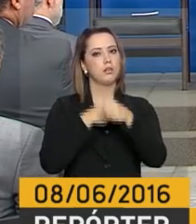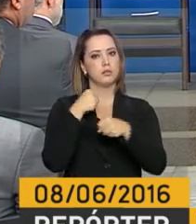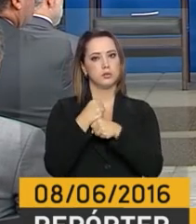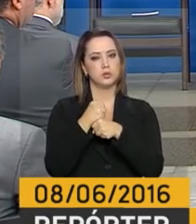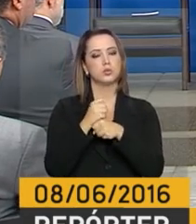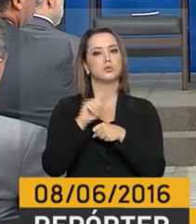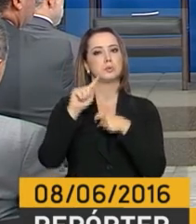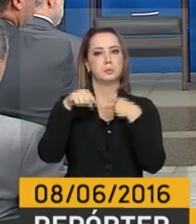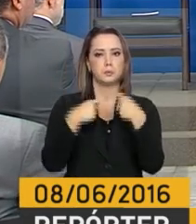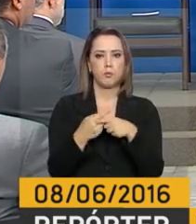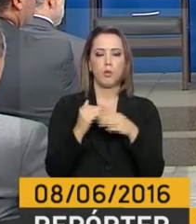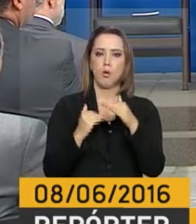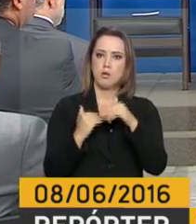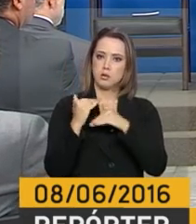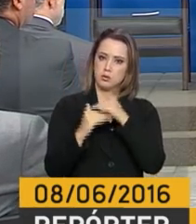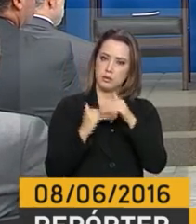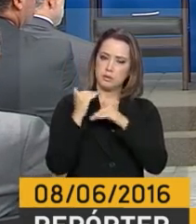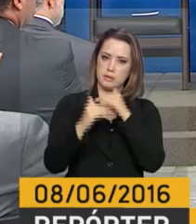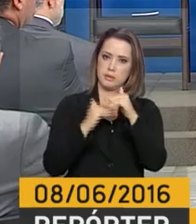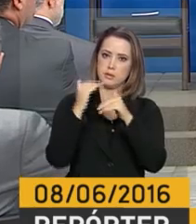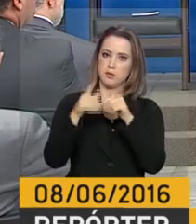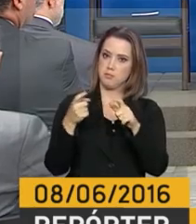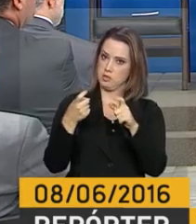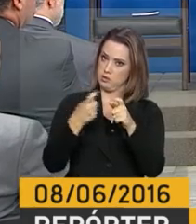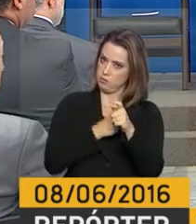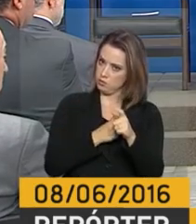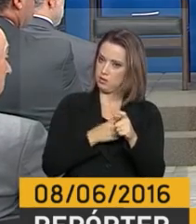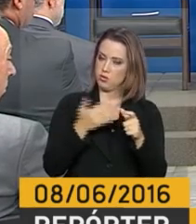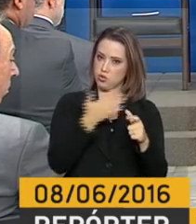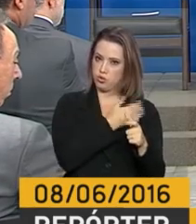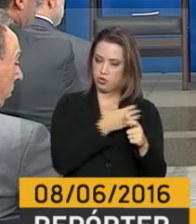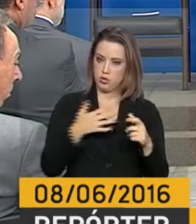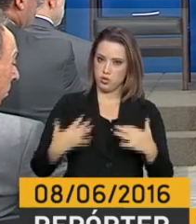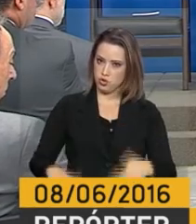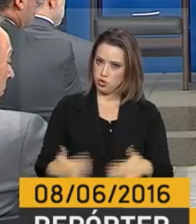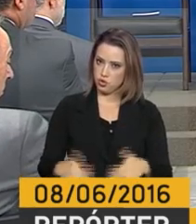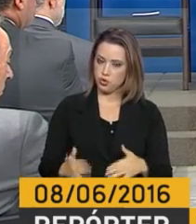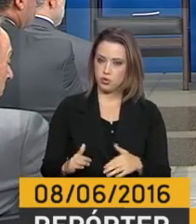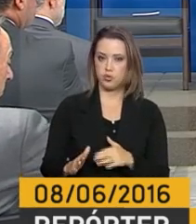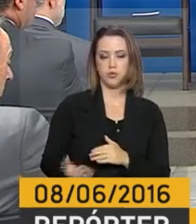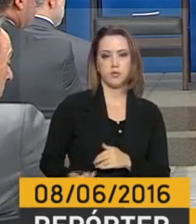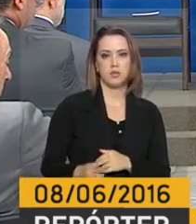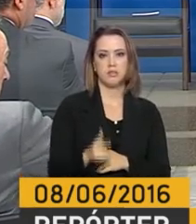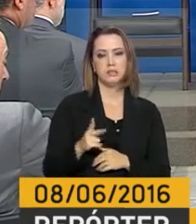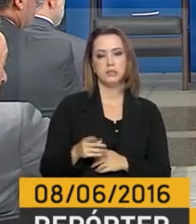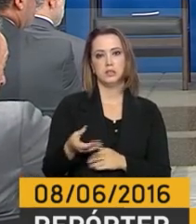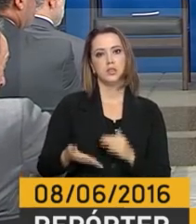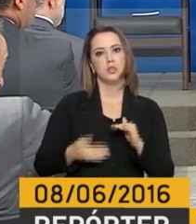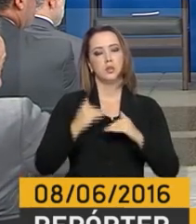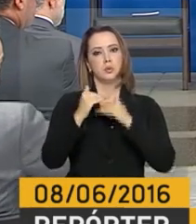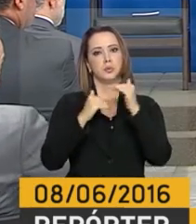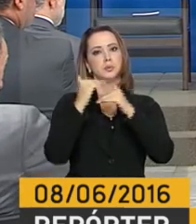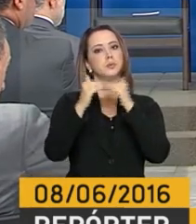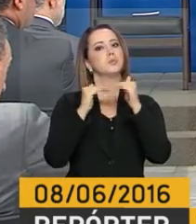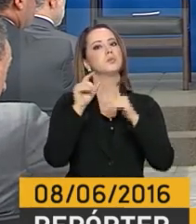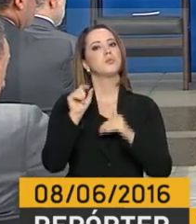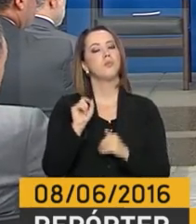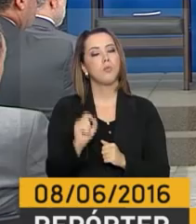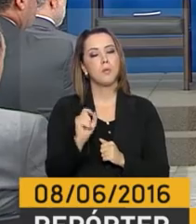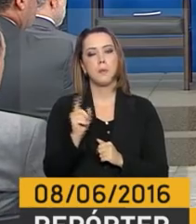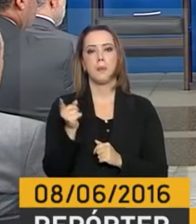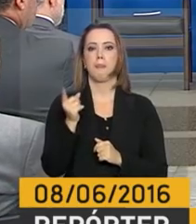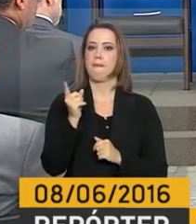para que este crescimento real das despesas que esteve 6% acima da inflação durante as últimas